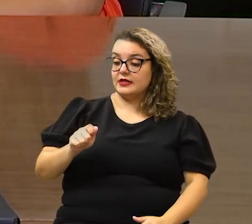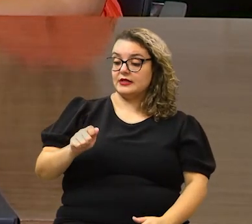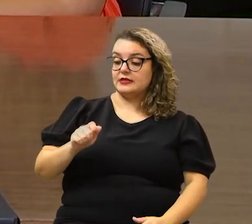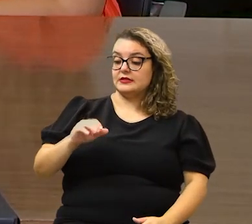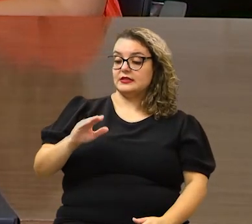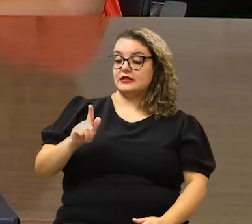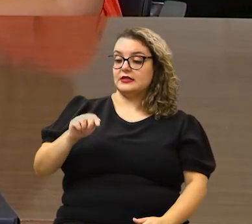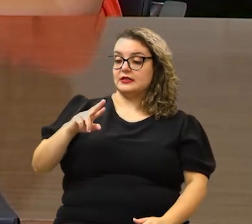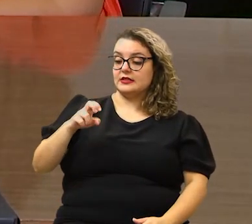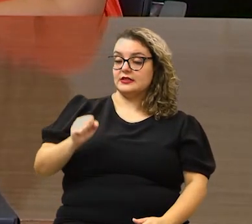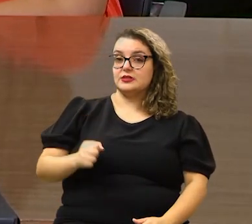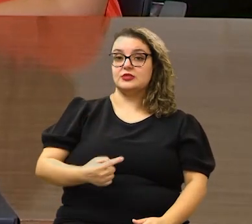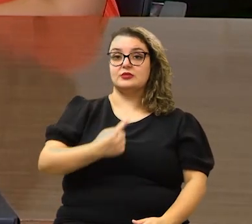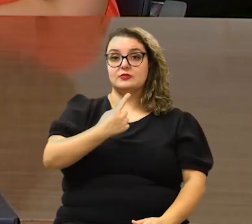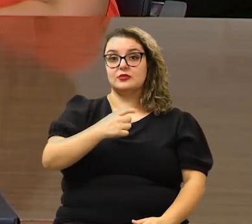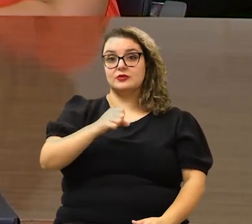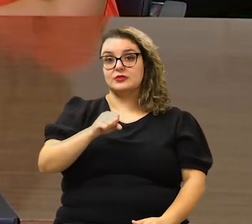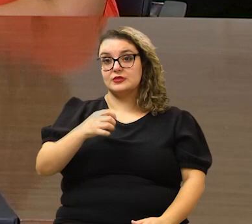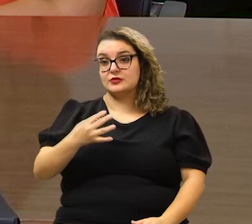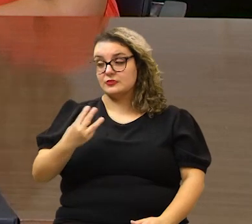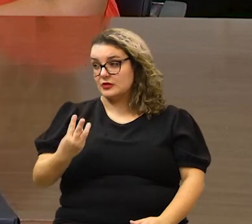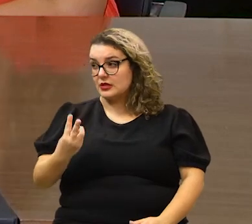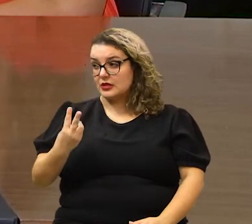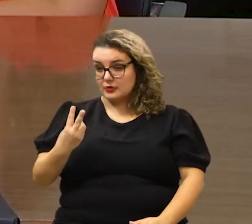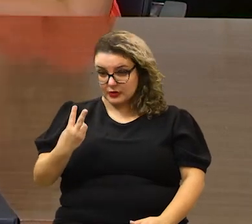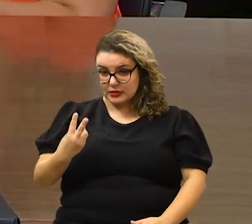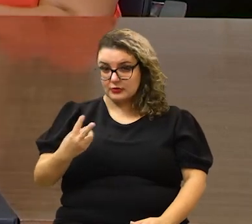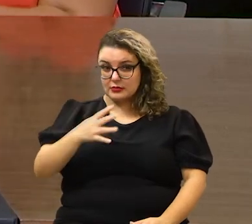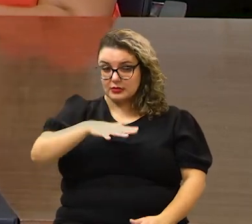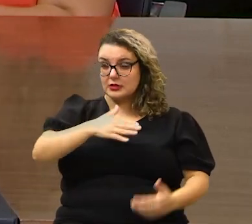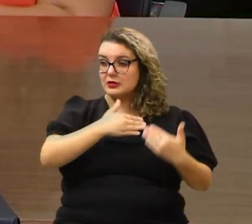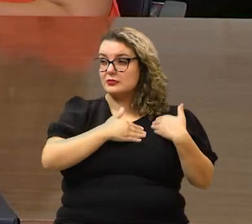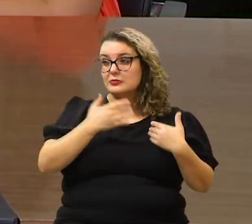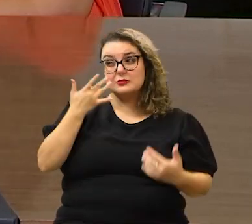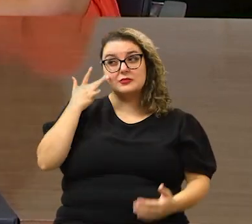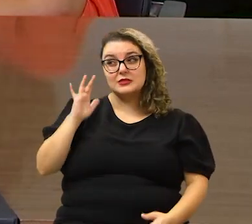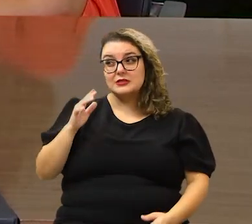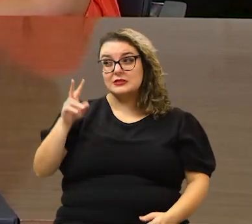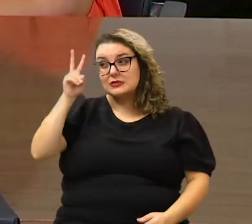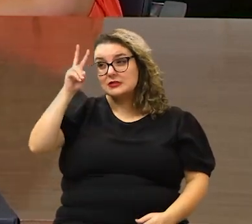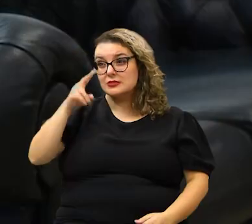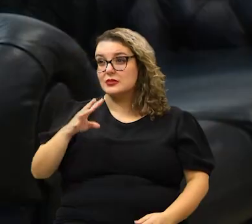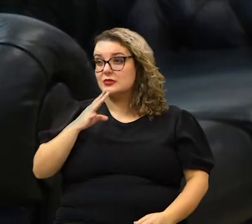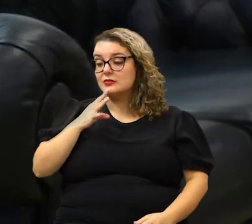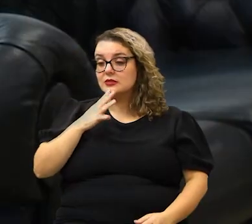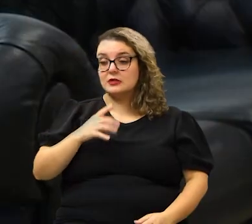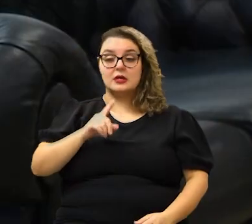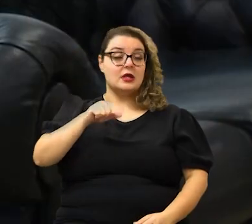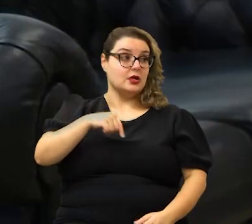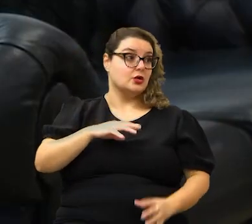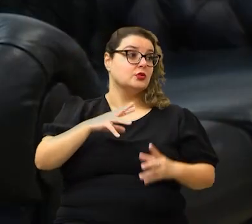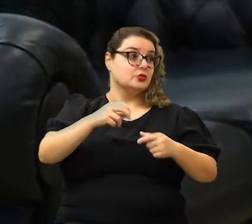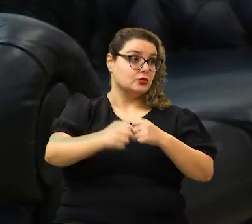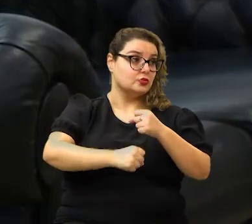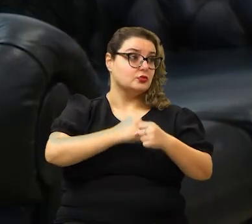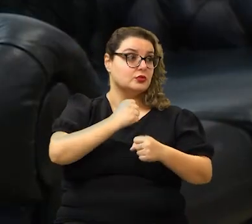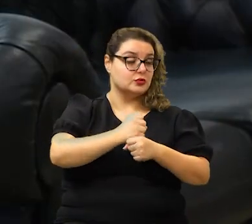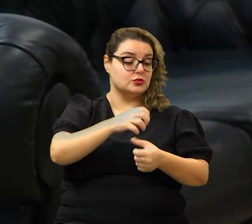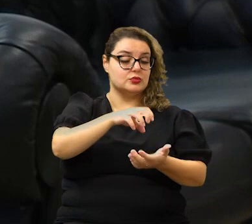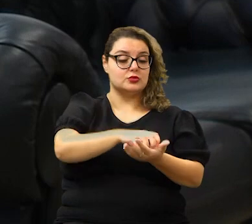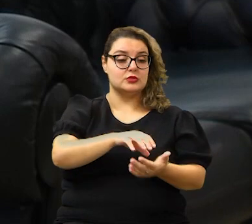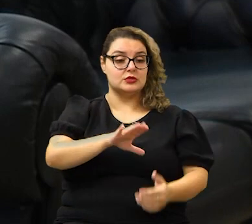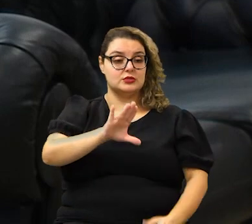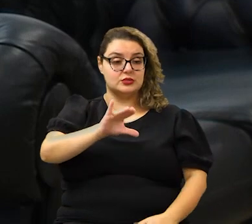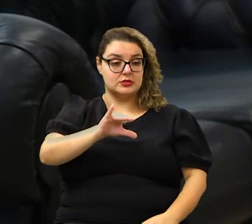em 1842, lá na região dos Amarais. Não sei se muita gente conhece essa história, né? Pois é, todo ano, né,